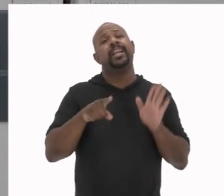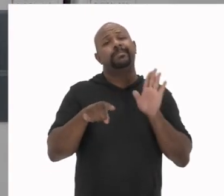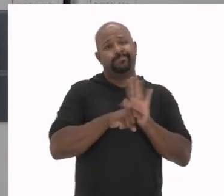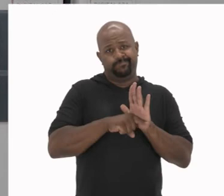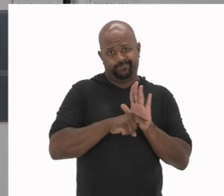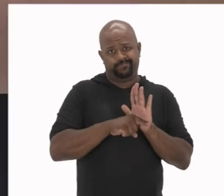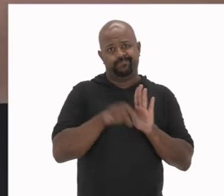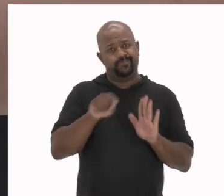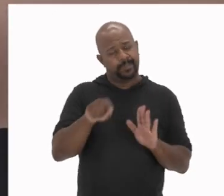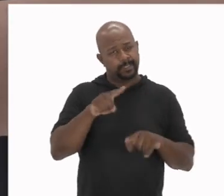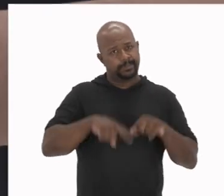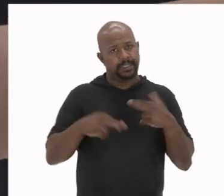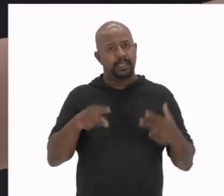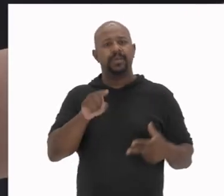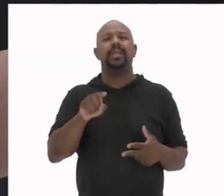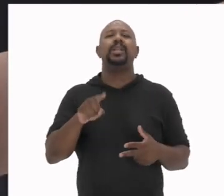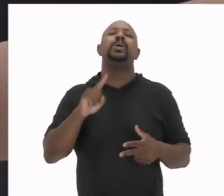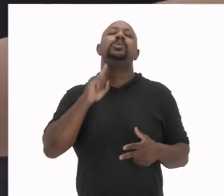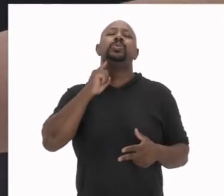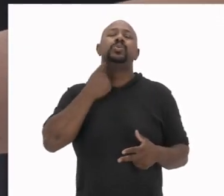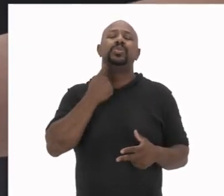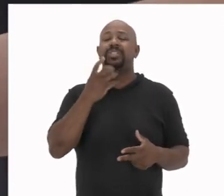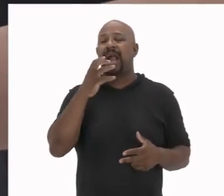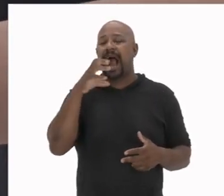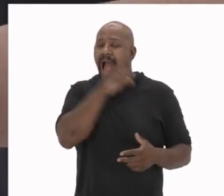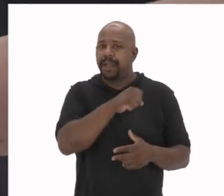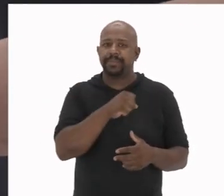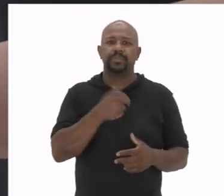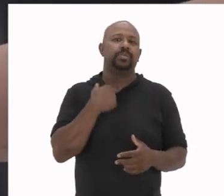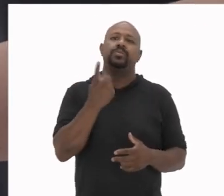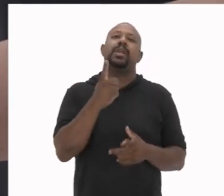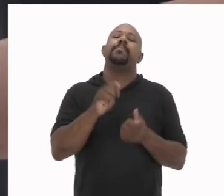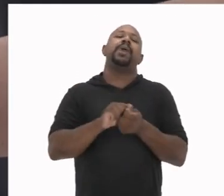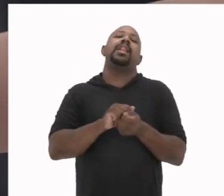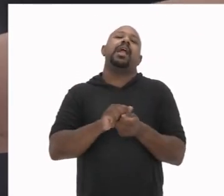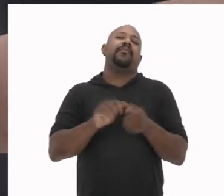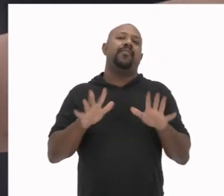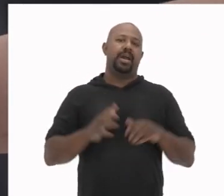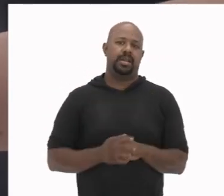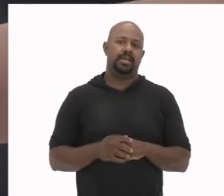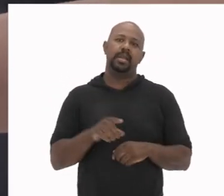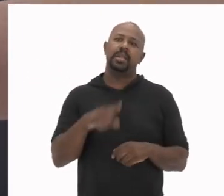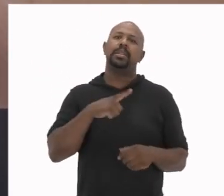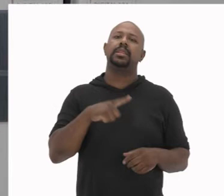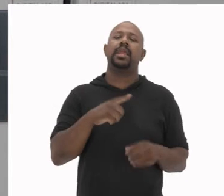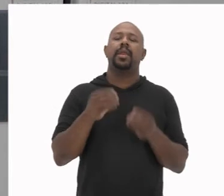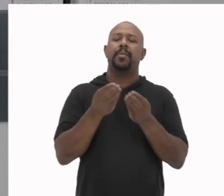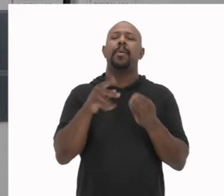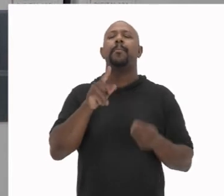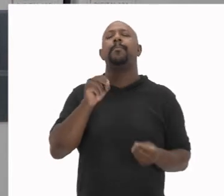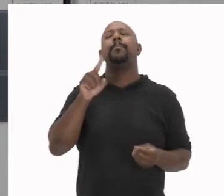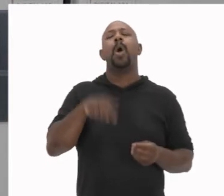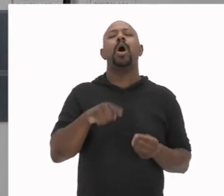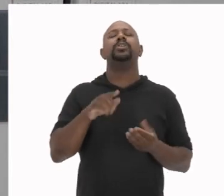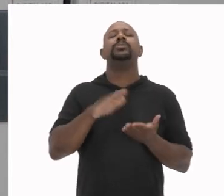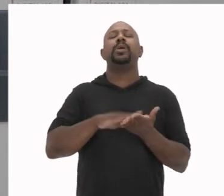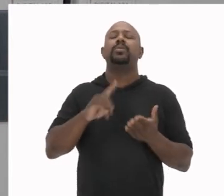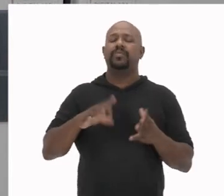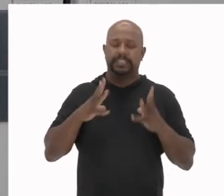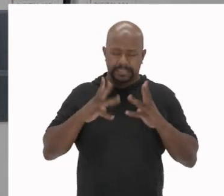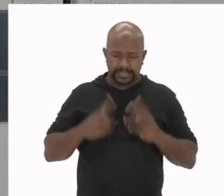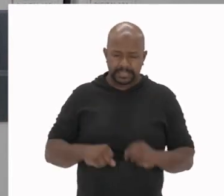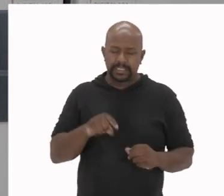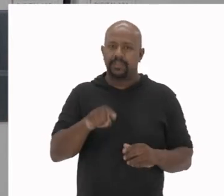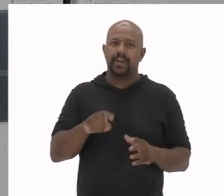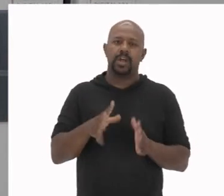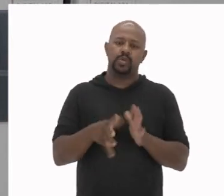A desvantagem desse material é que ele suja rapidamente e não tem como lavar. Aqui dentro tem pó de borracha